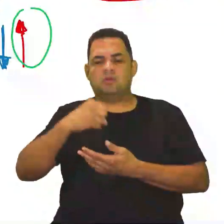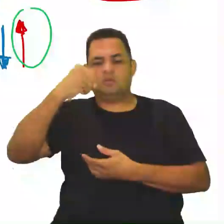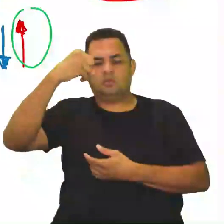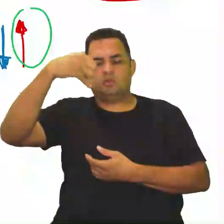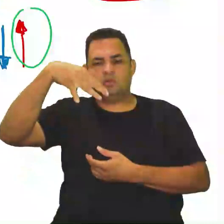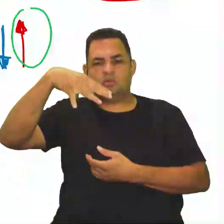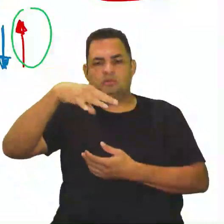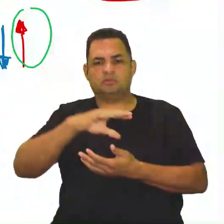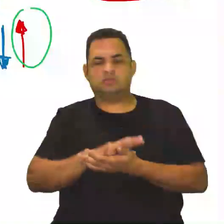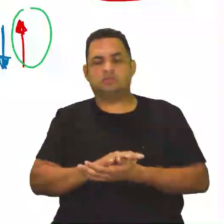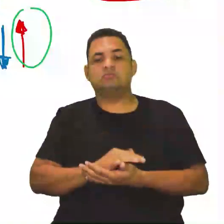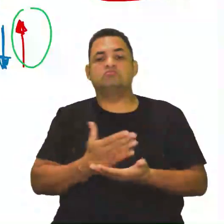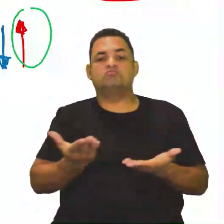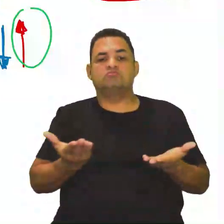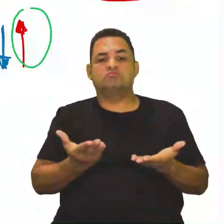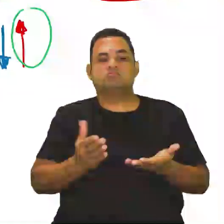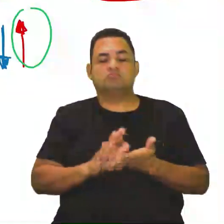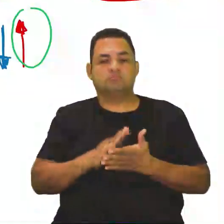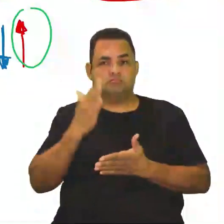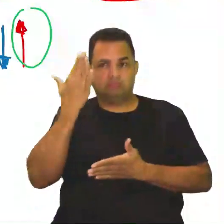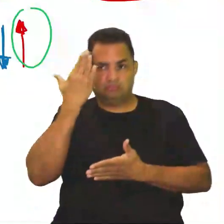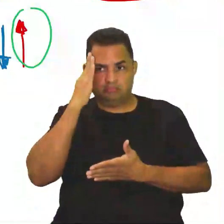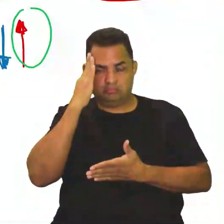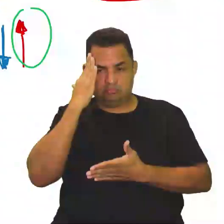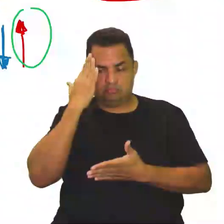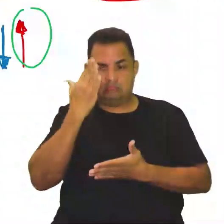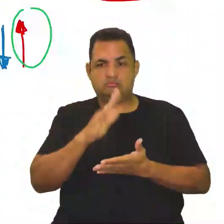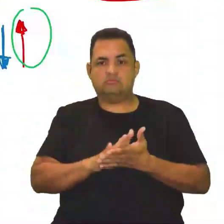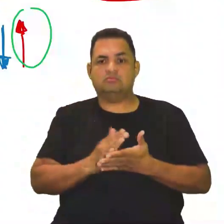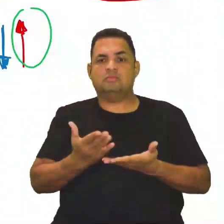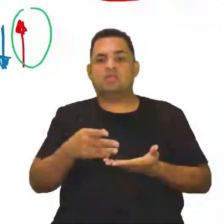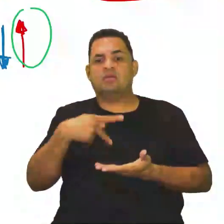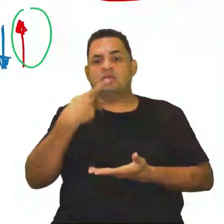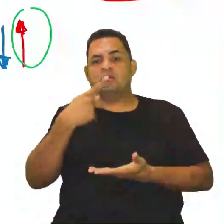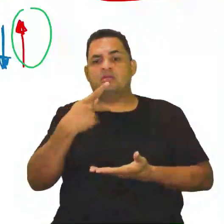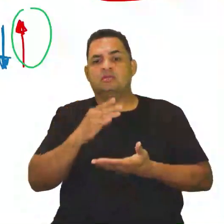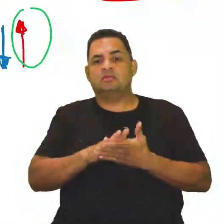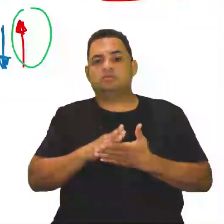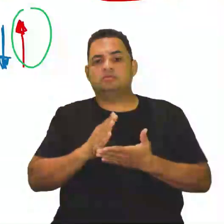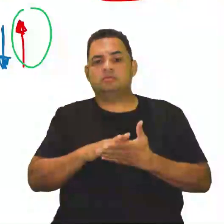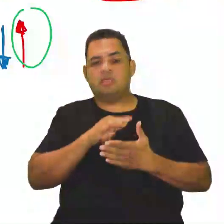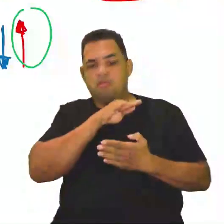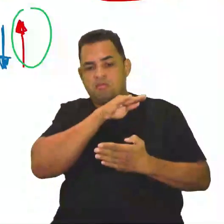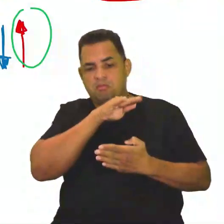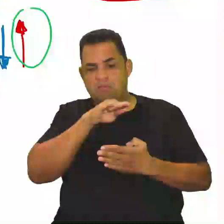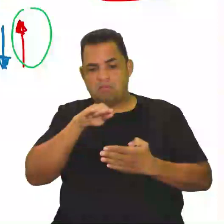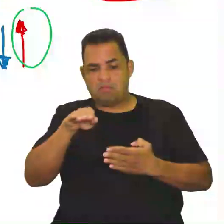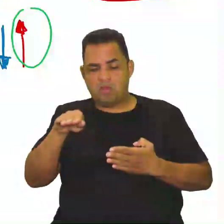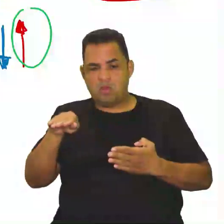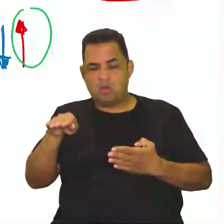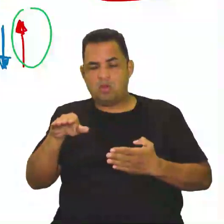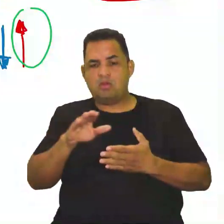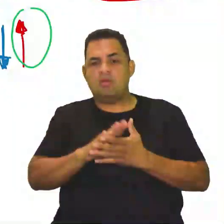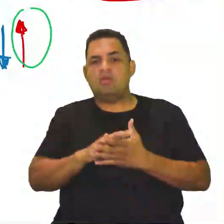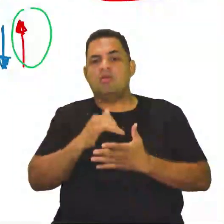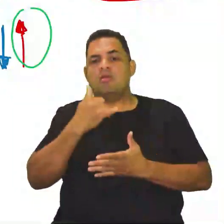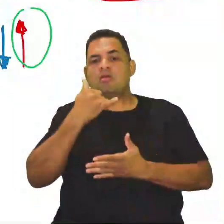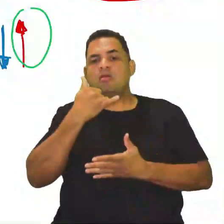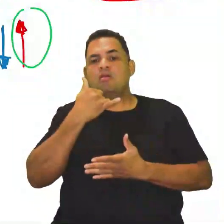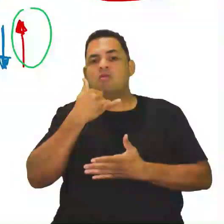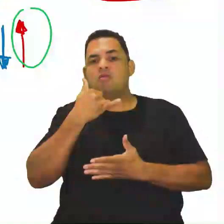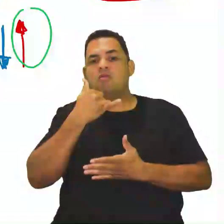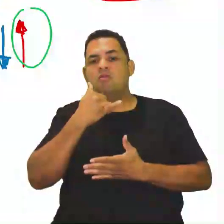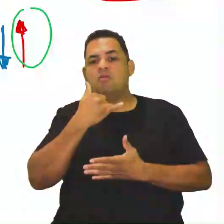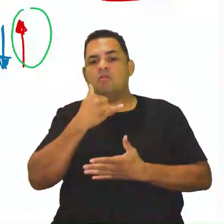em 110. Entendido isso? Então, eu vou dizer que ele será percorrido por uma corrente elétrica